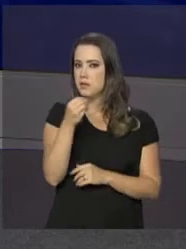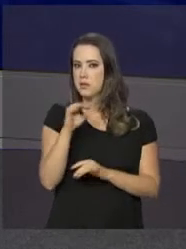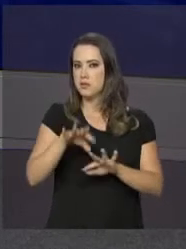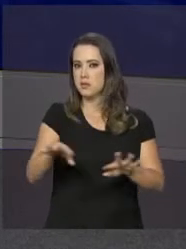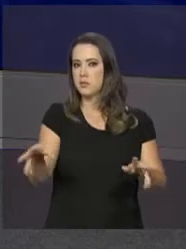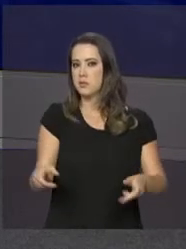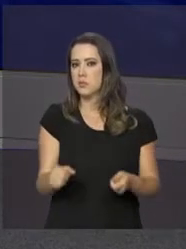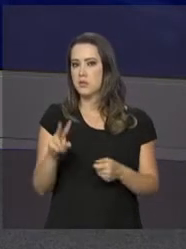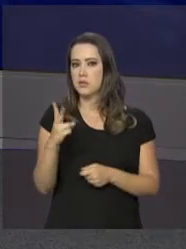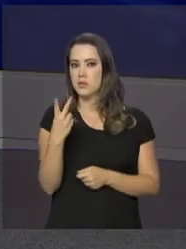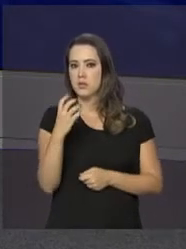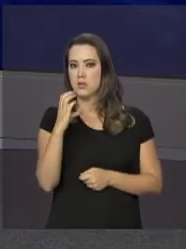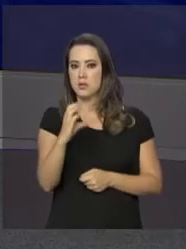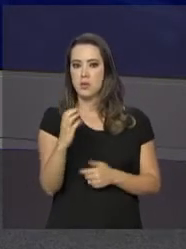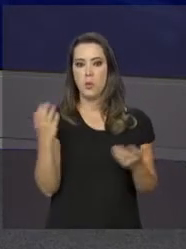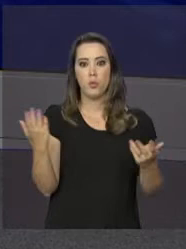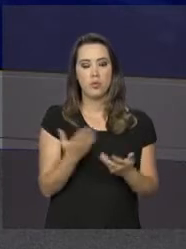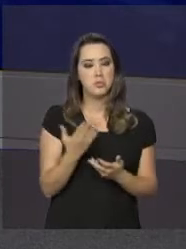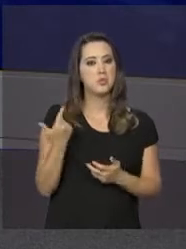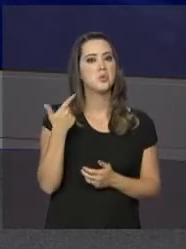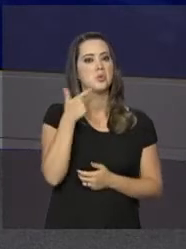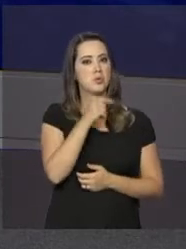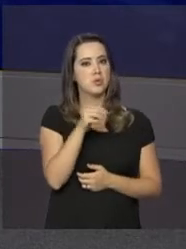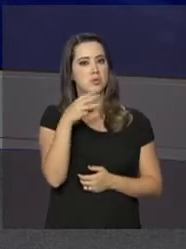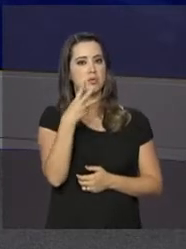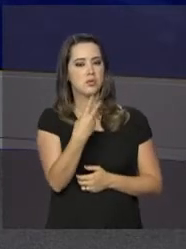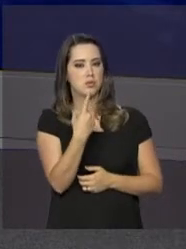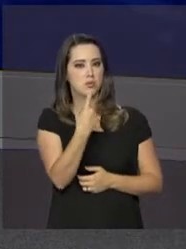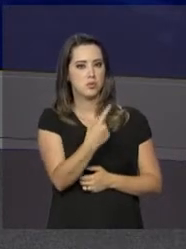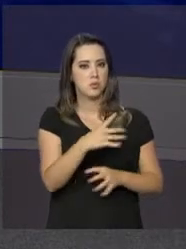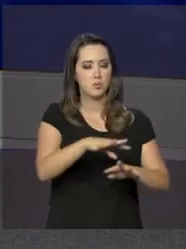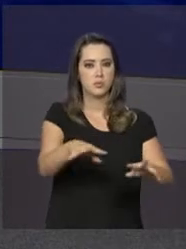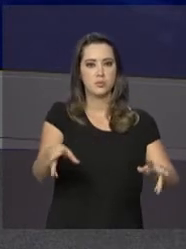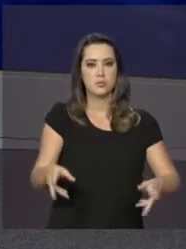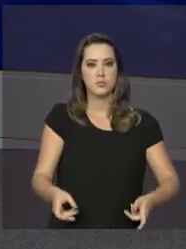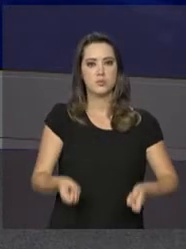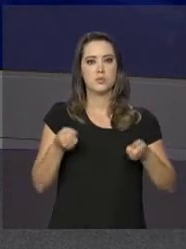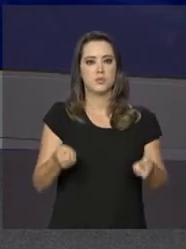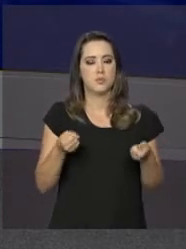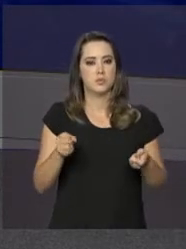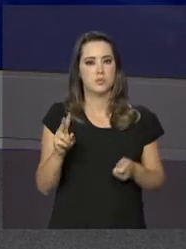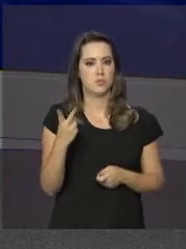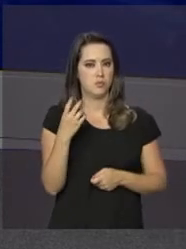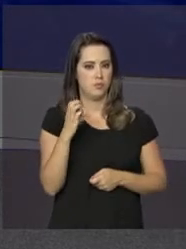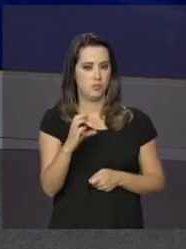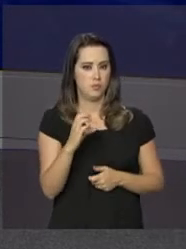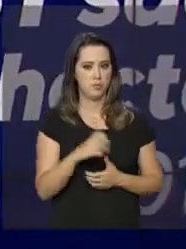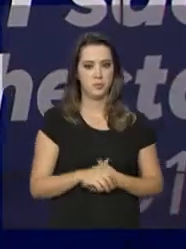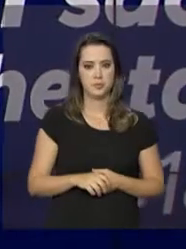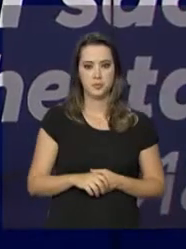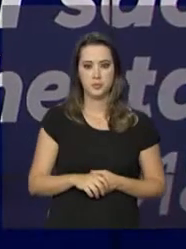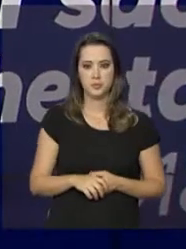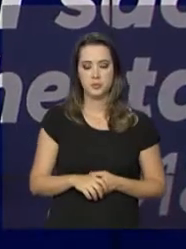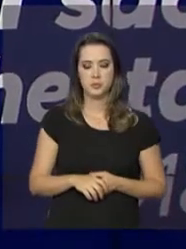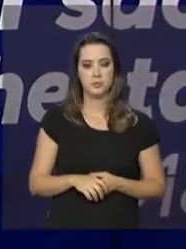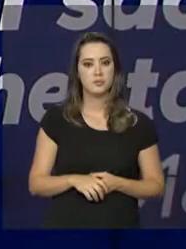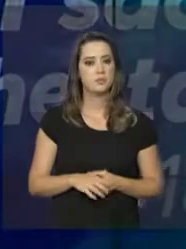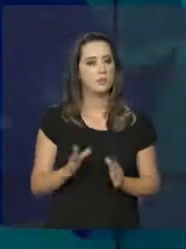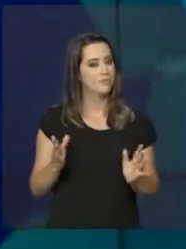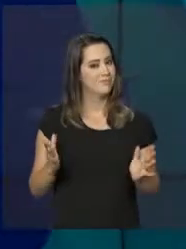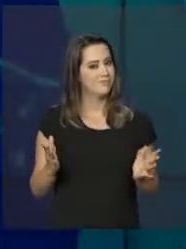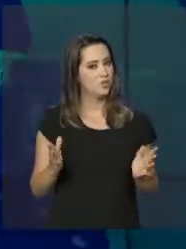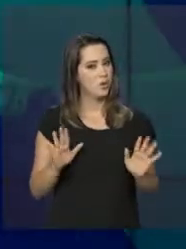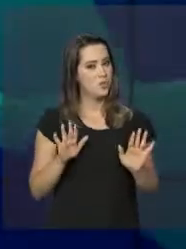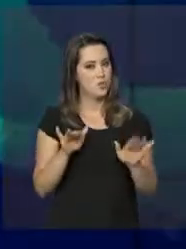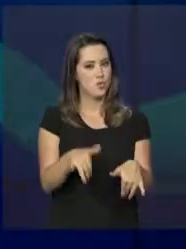de 10 sacas por hectare e hoje chega a quase 31 sacas por hectare e pra fechar esta